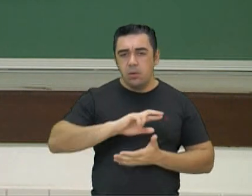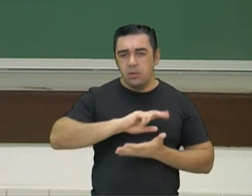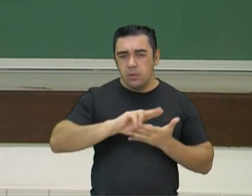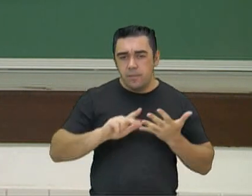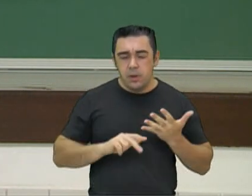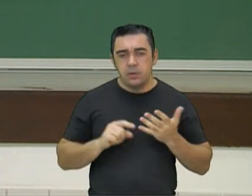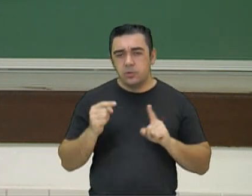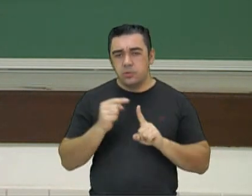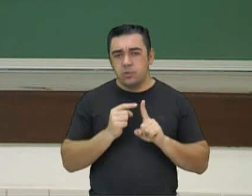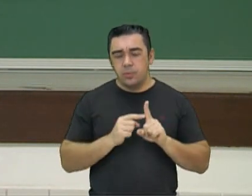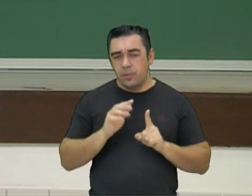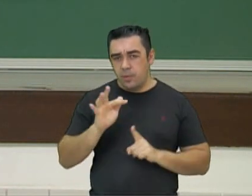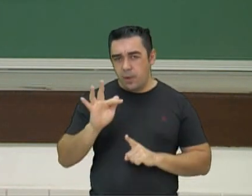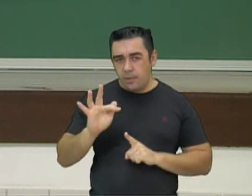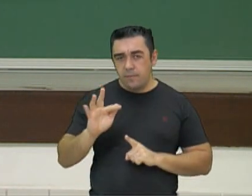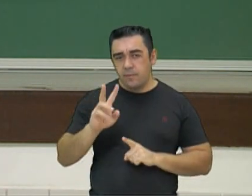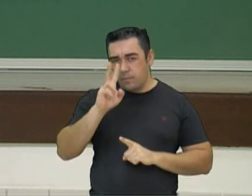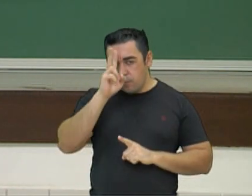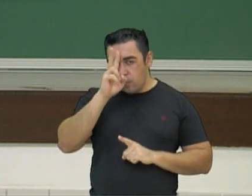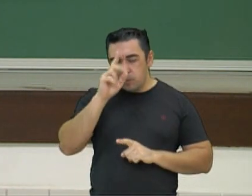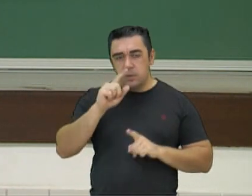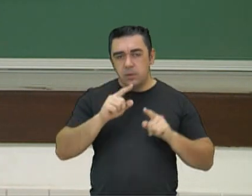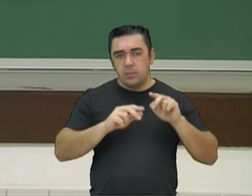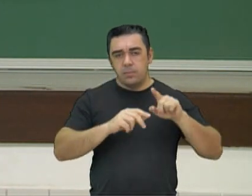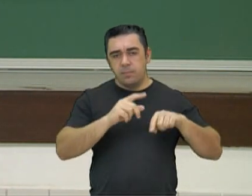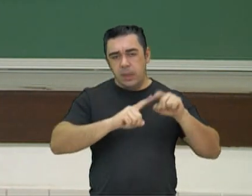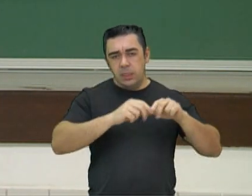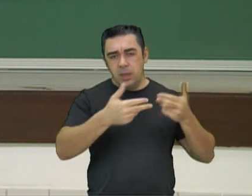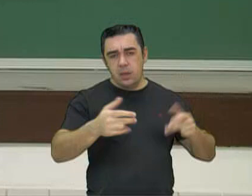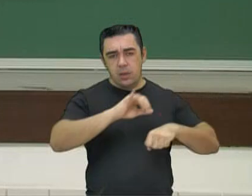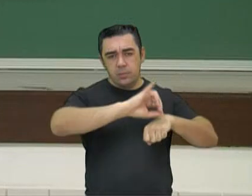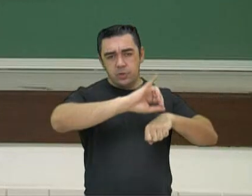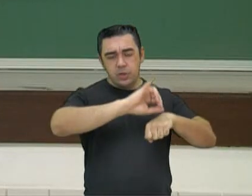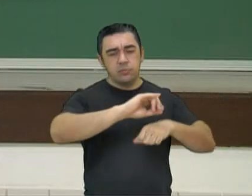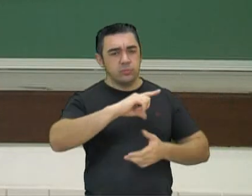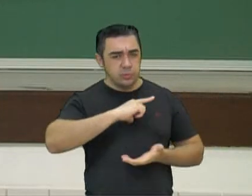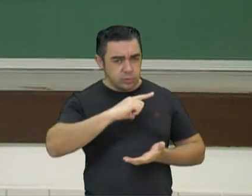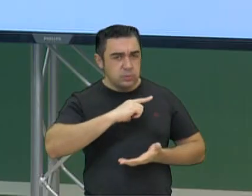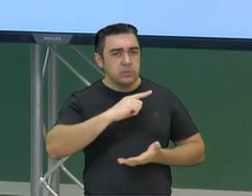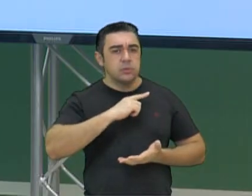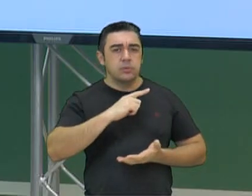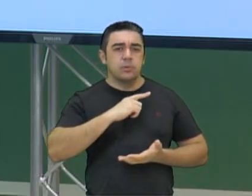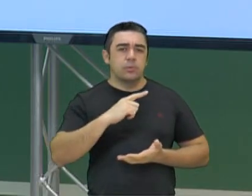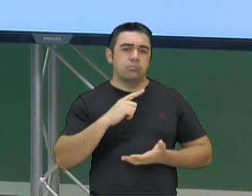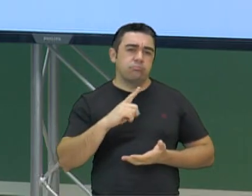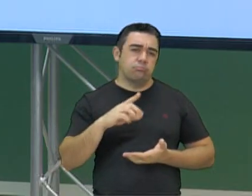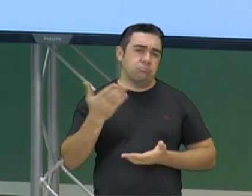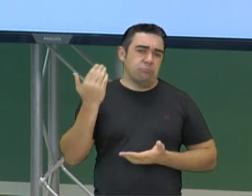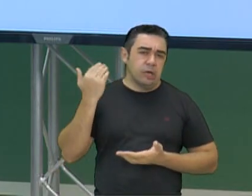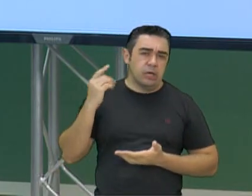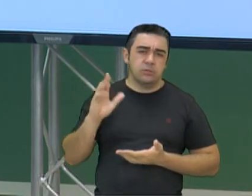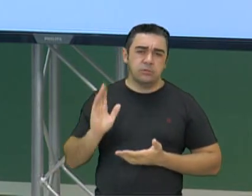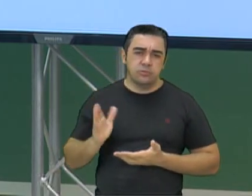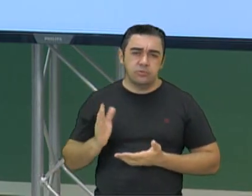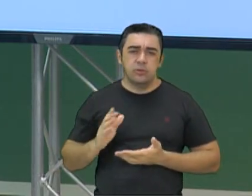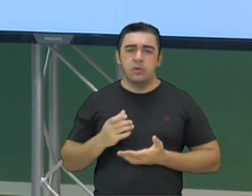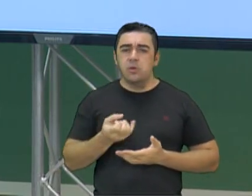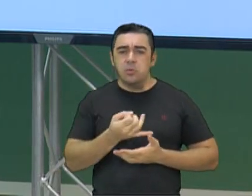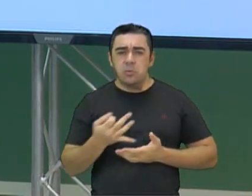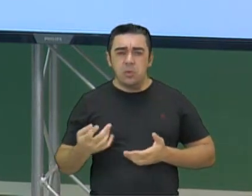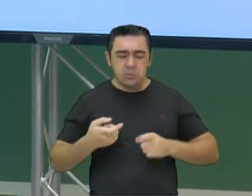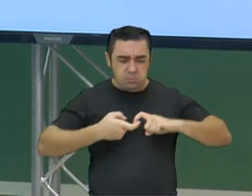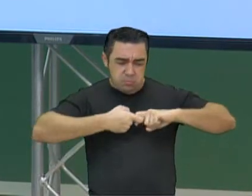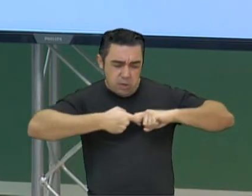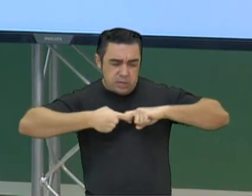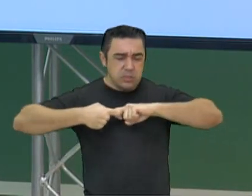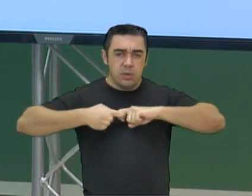forças de objetos aí, né? Em tudo mais aí que nós temos em experimentos físicos, né? Trações de cabos